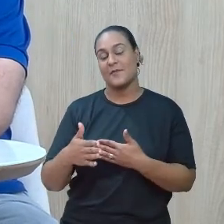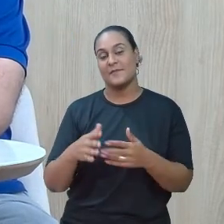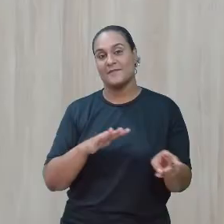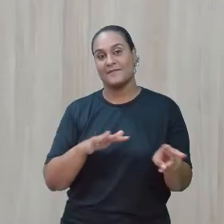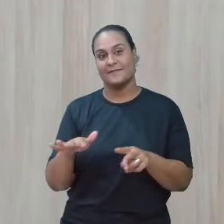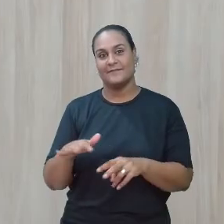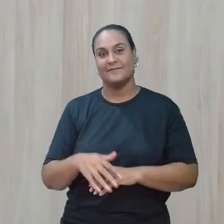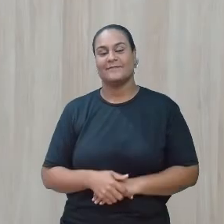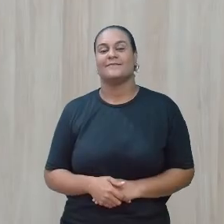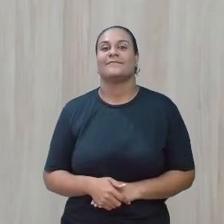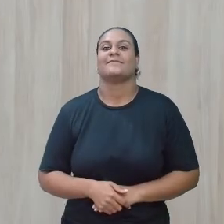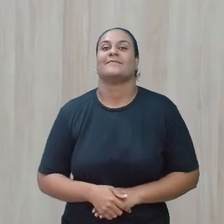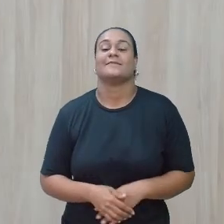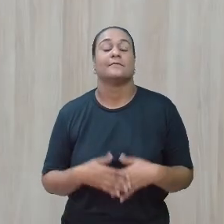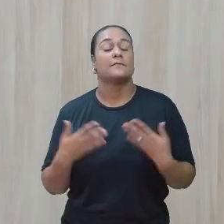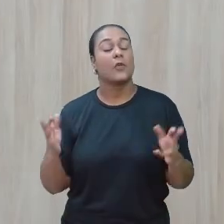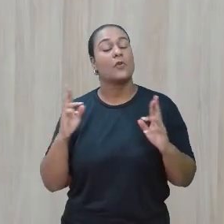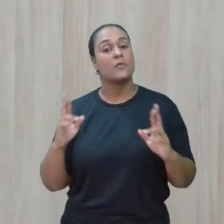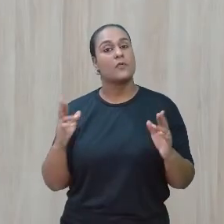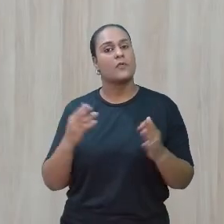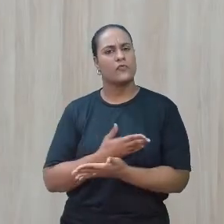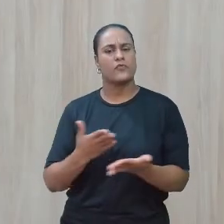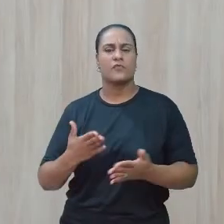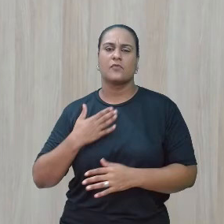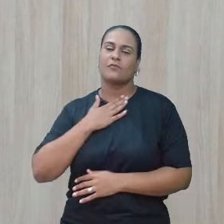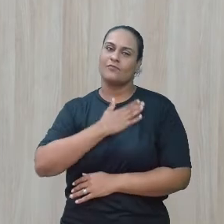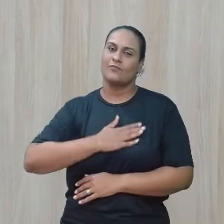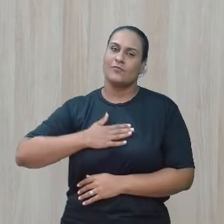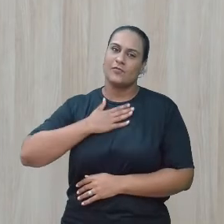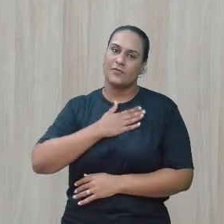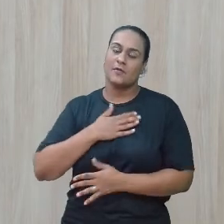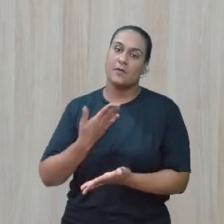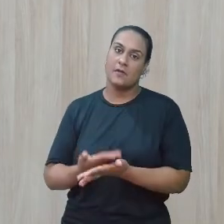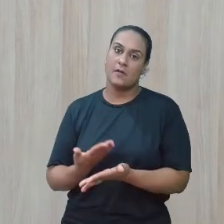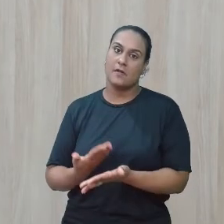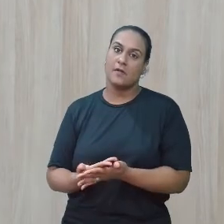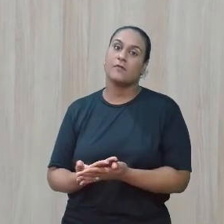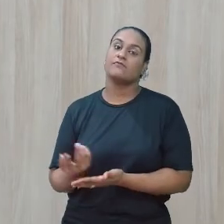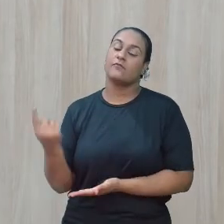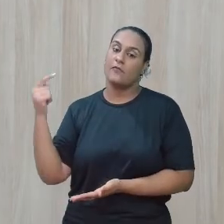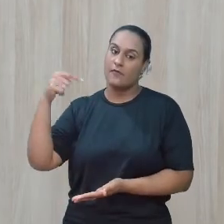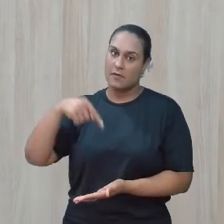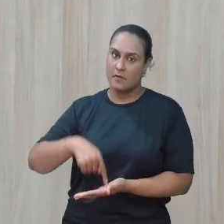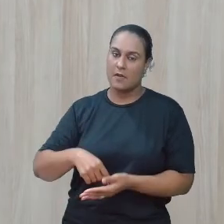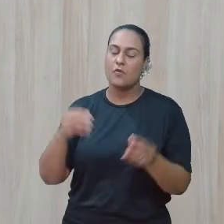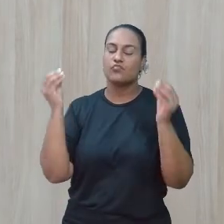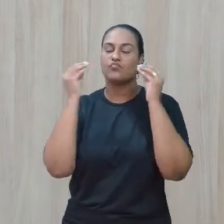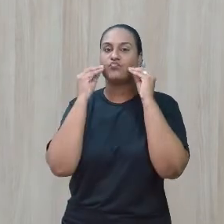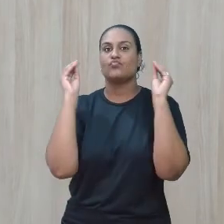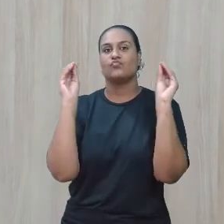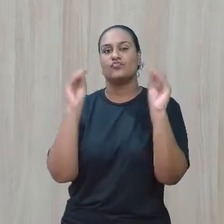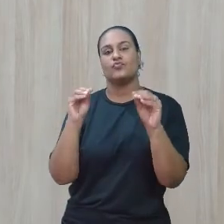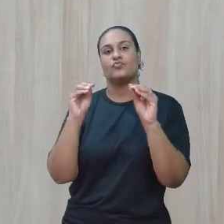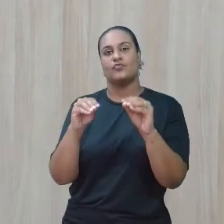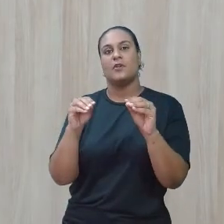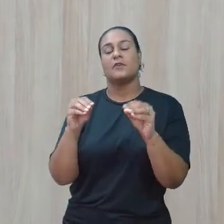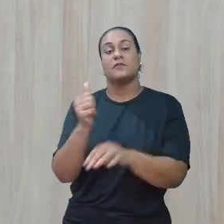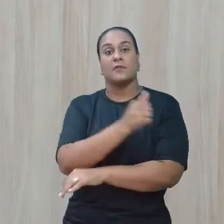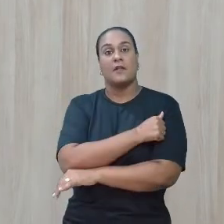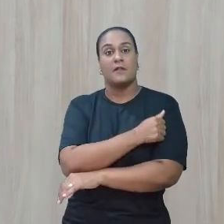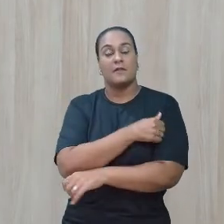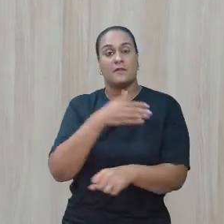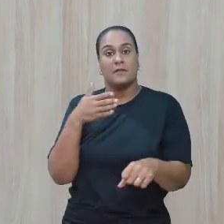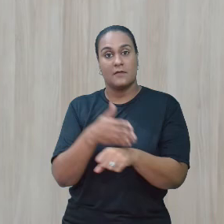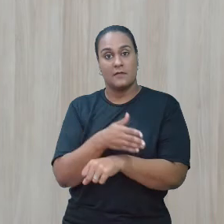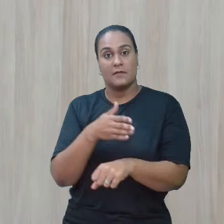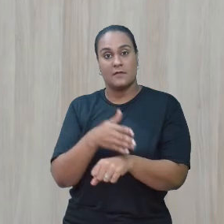semana! Bom, gente, espero que vocês tenham gostado da aula. Eu vou ficando por aqui. Um beijo para vocês que participaram.